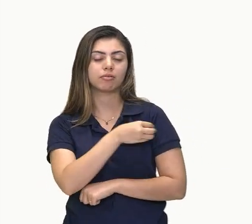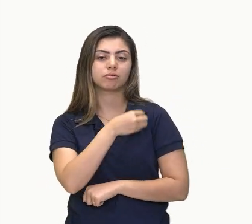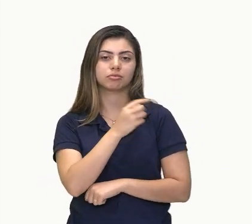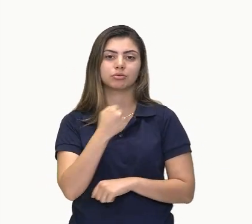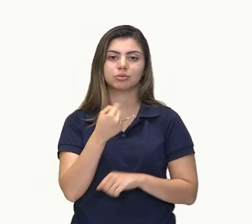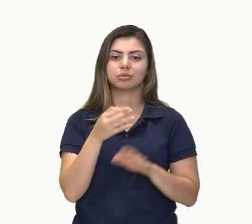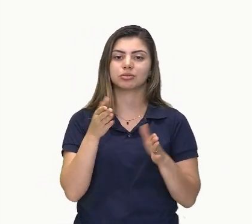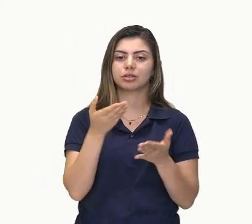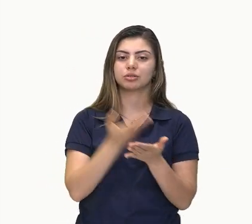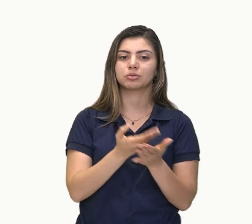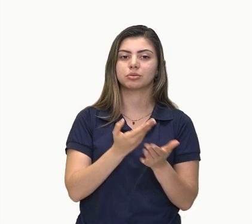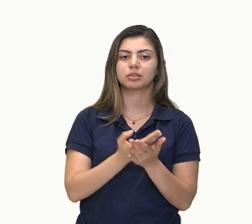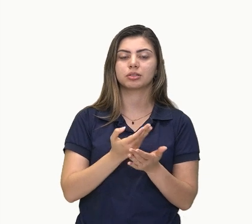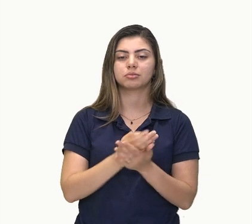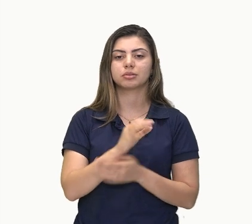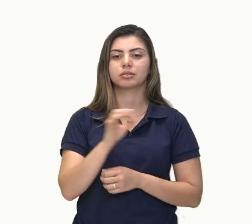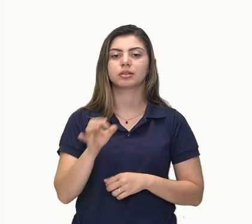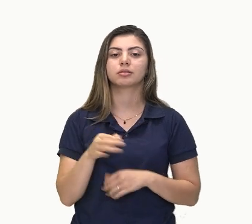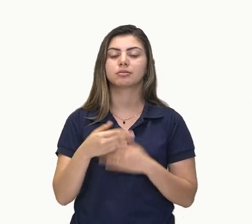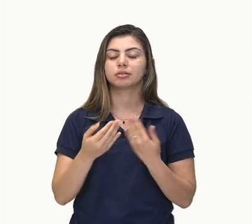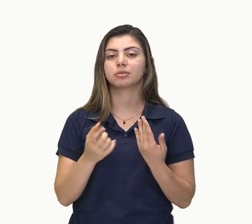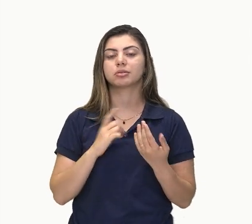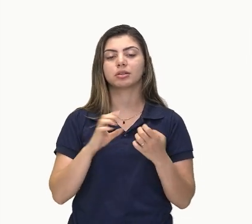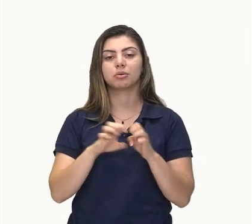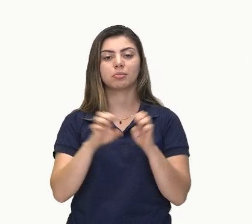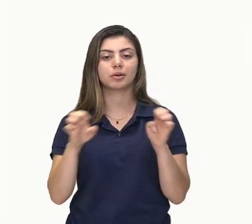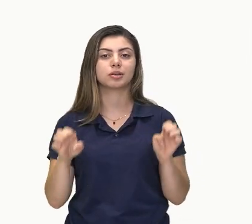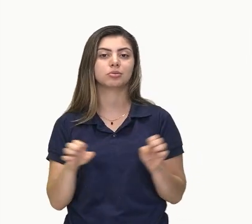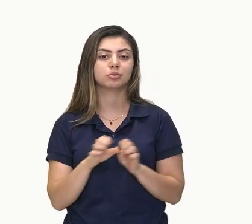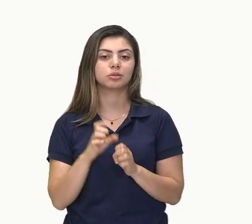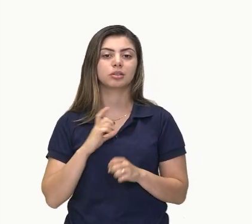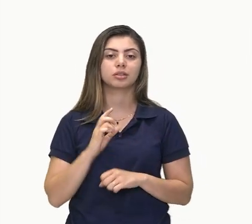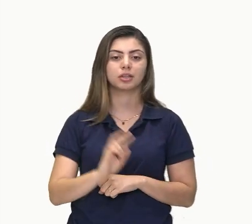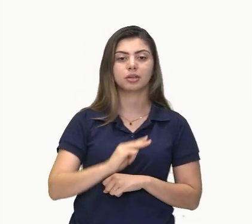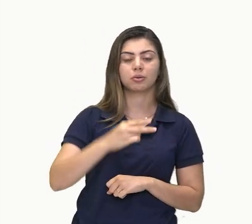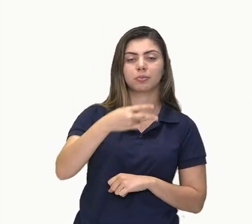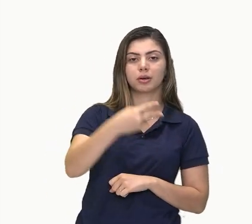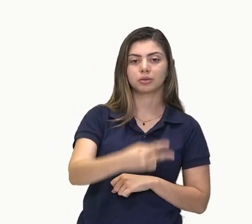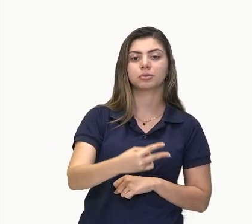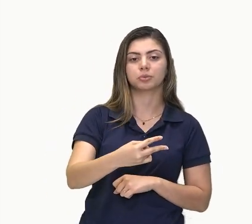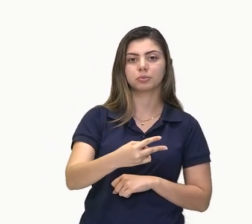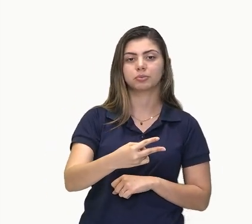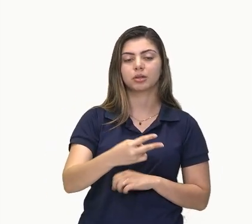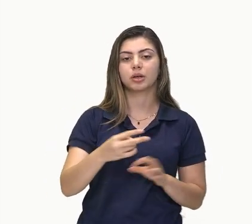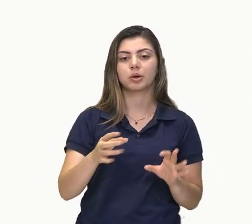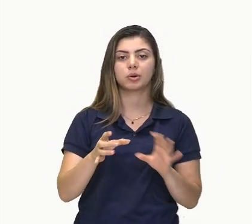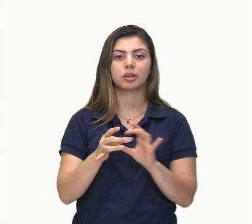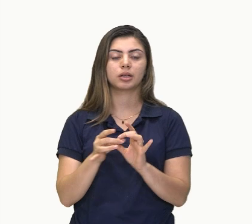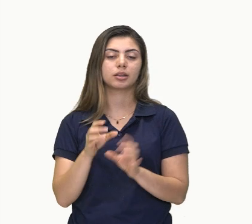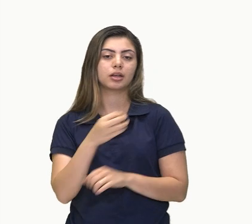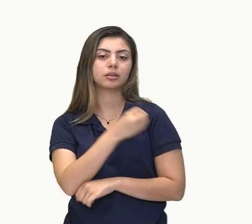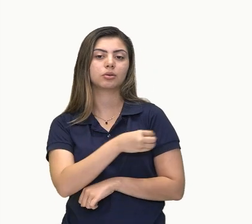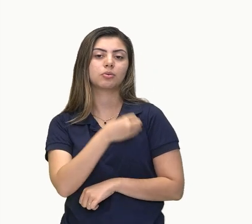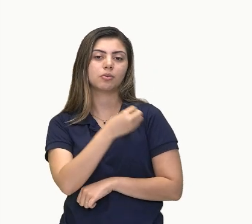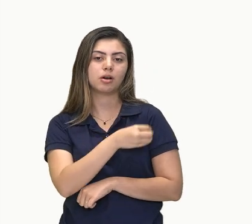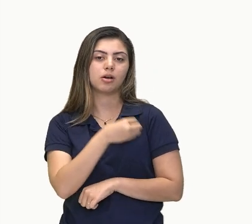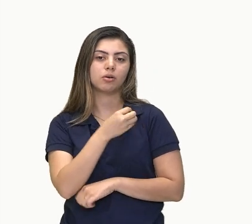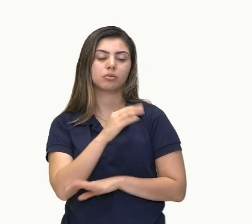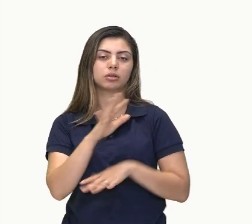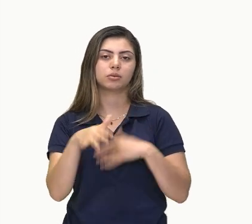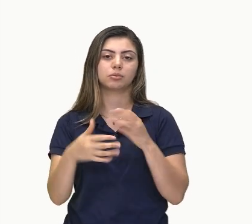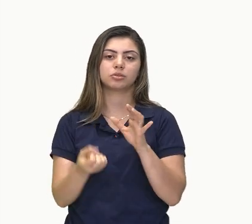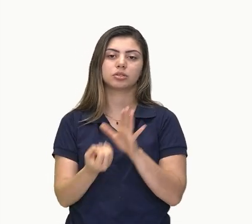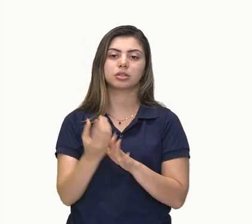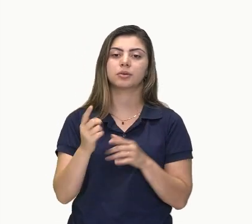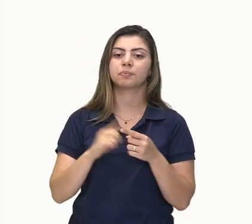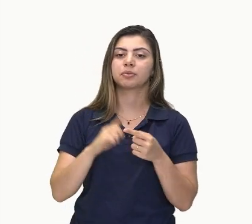teremos uma estrutura que tem uma dupla que está ligada a um álcool, que vai se transformar em um